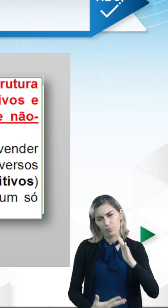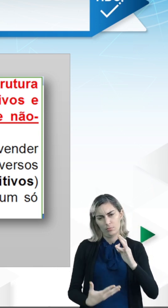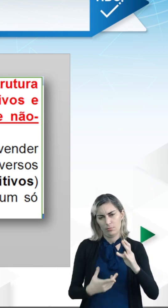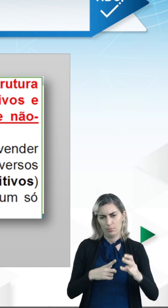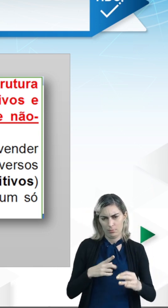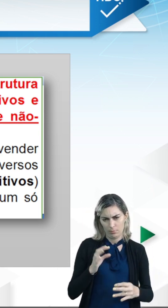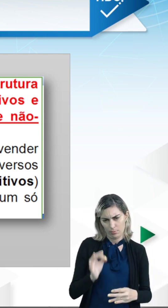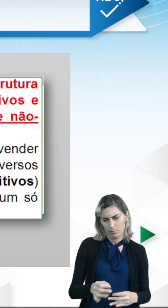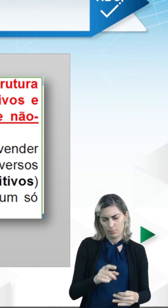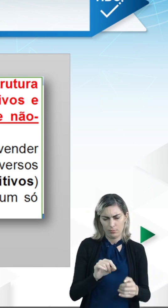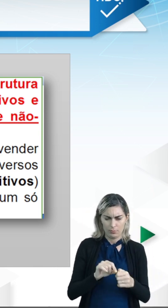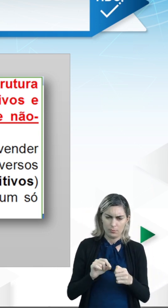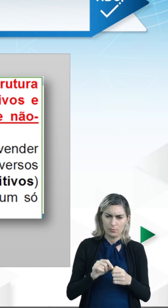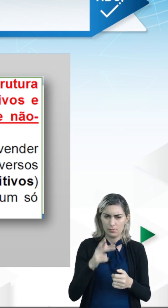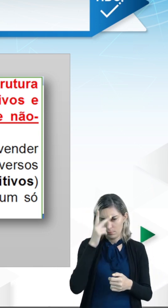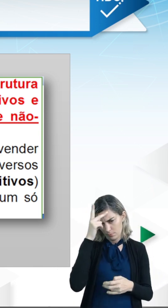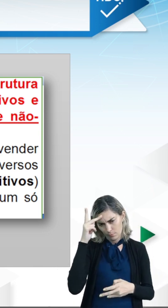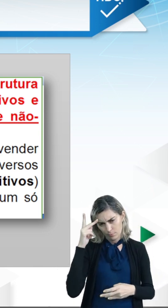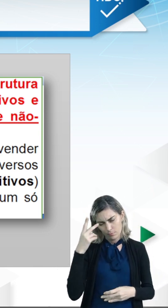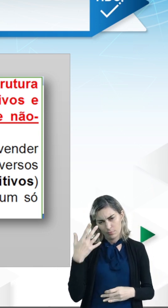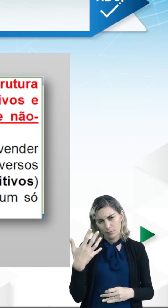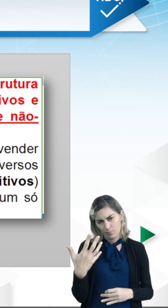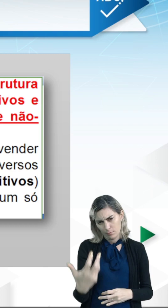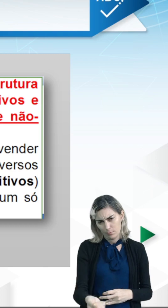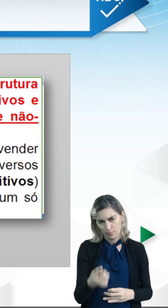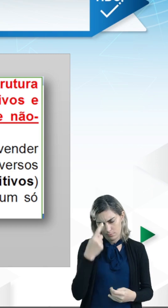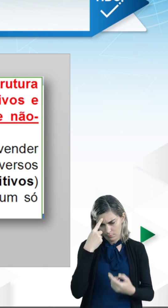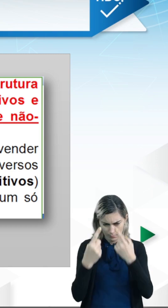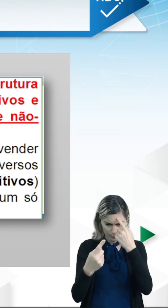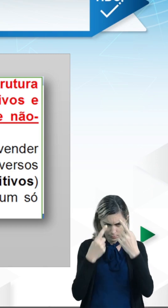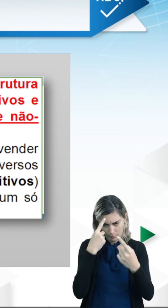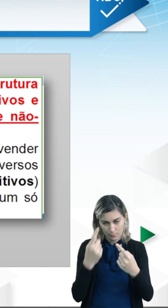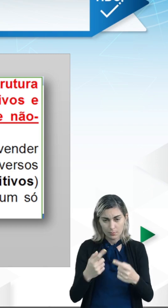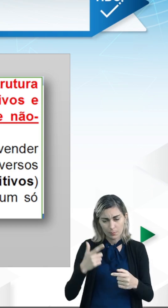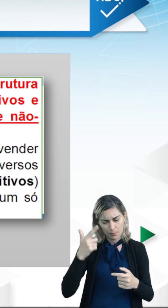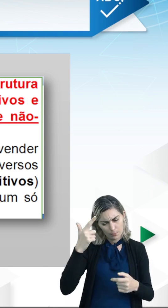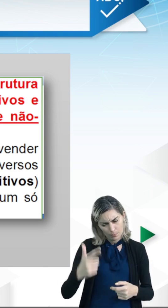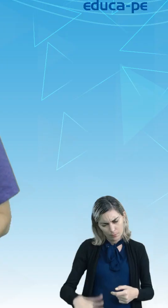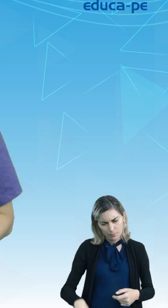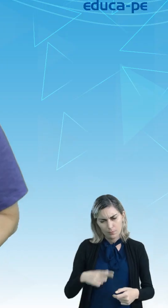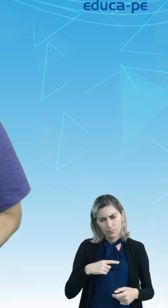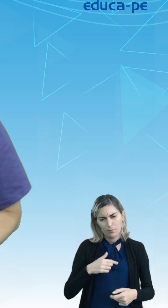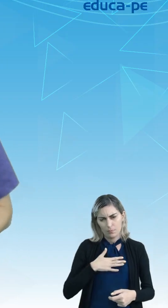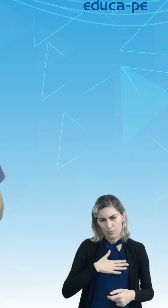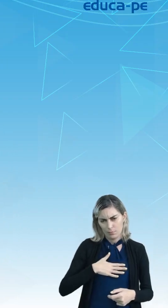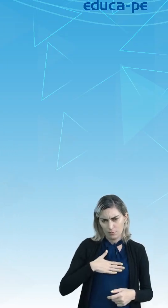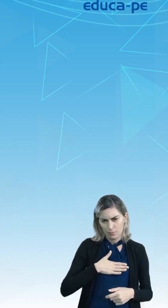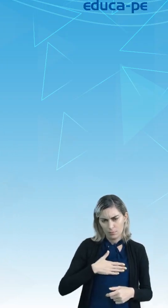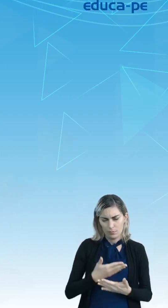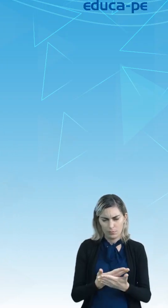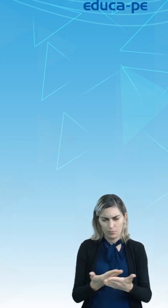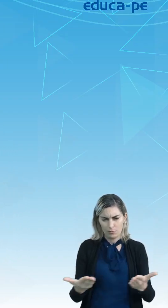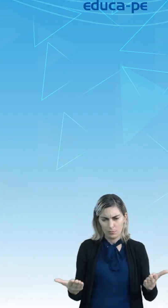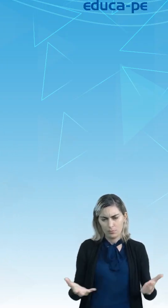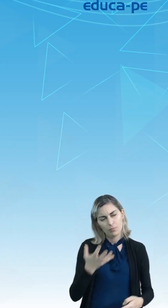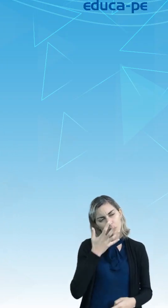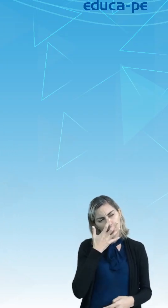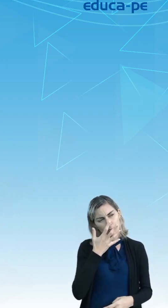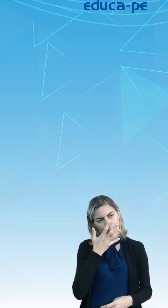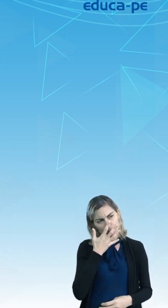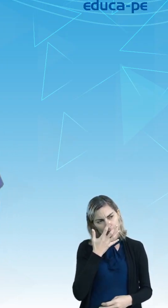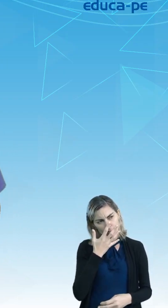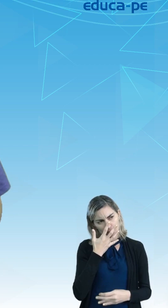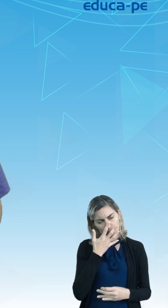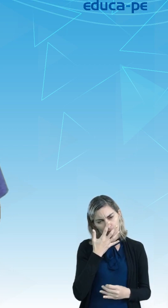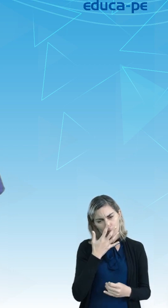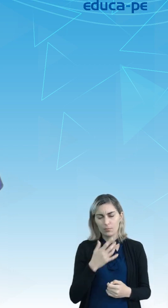certo? Fazer com que alguém aceite aquela ideia. Então, mais uma vez, gostaria que vocês observassem a